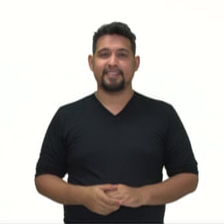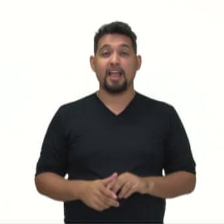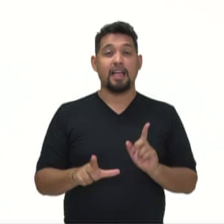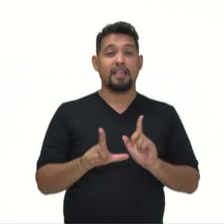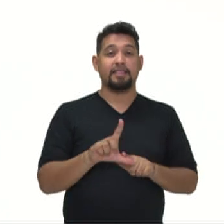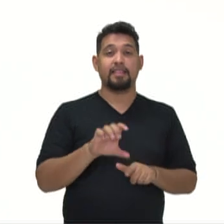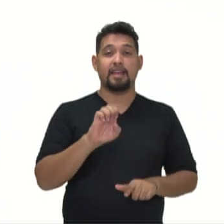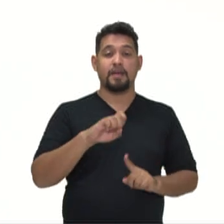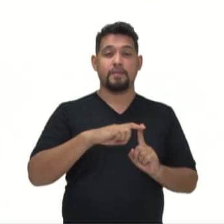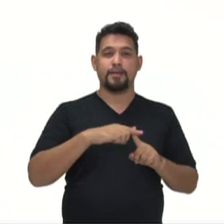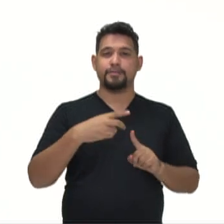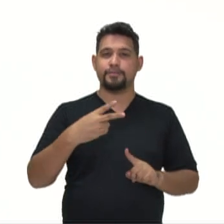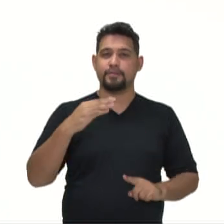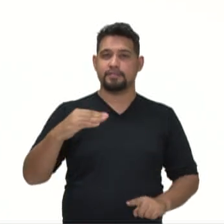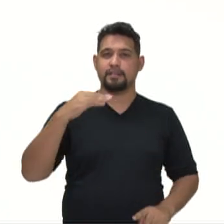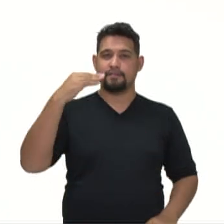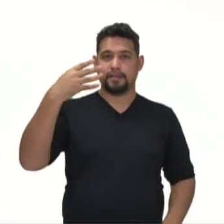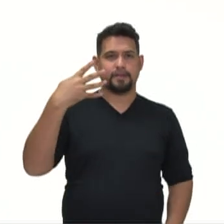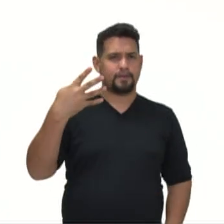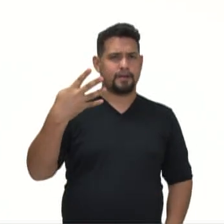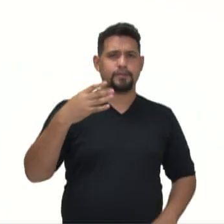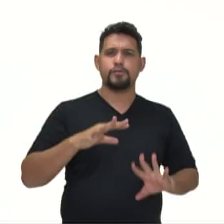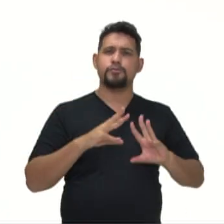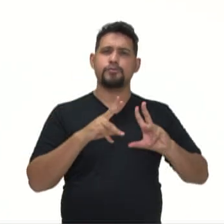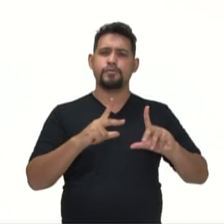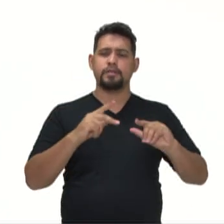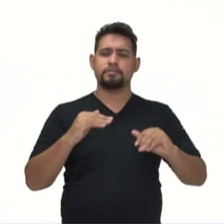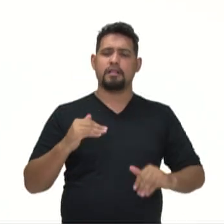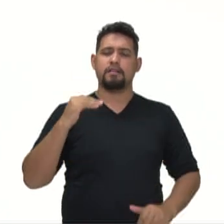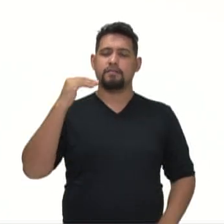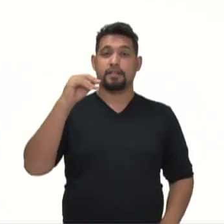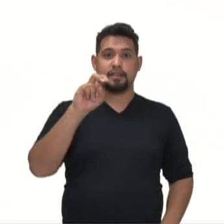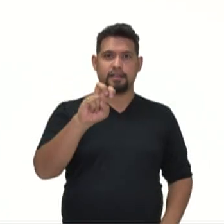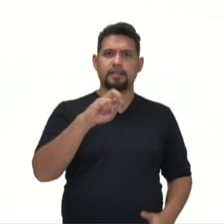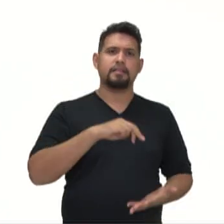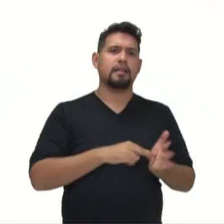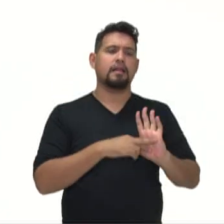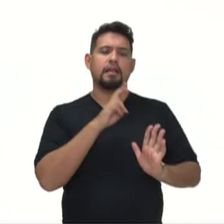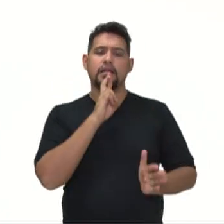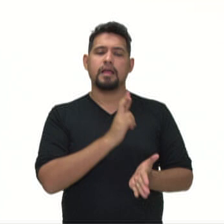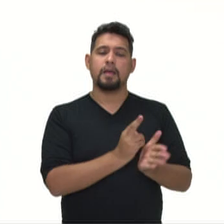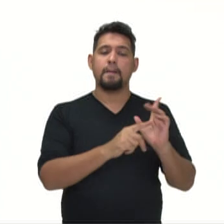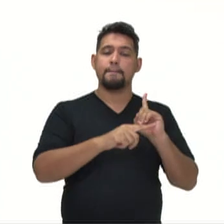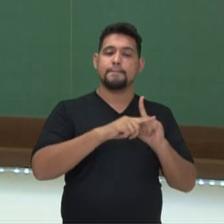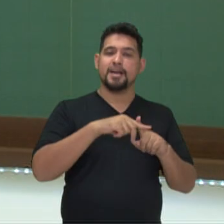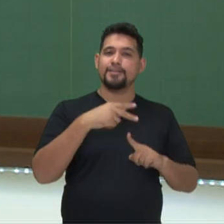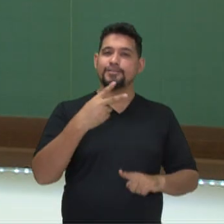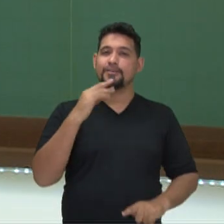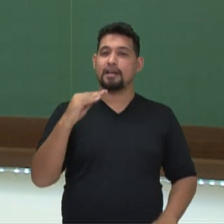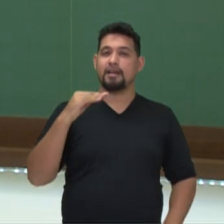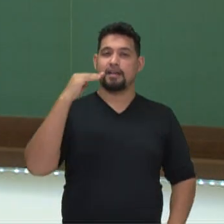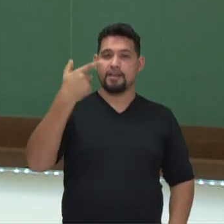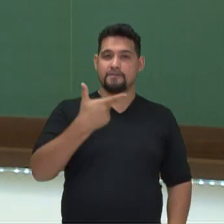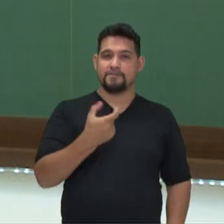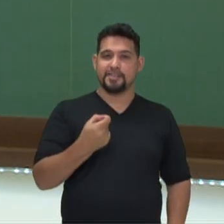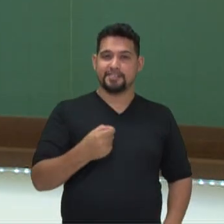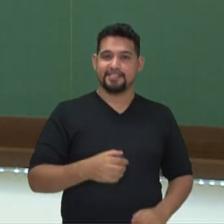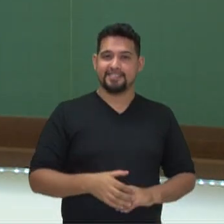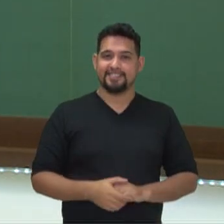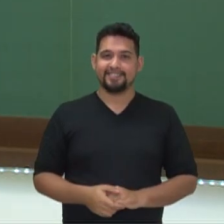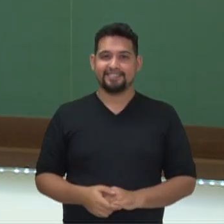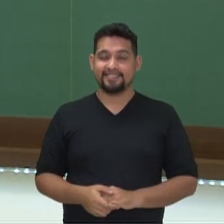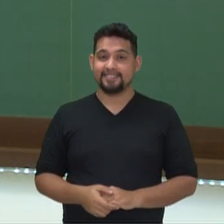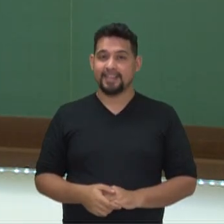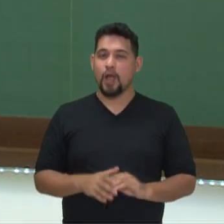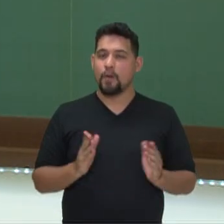E, mais 2 elevado à quarta, tudo isso elevado à quinta. Vai ser igual a mais 2 elevado a 20. E,